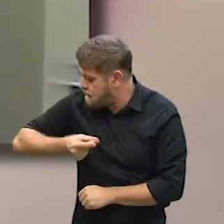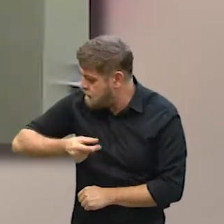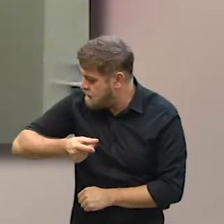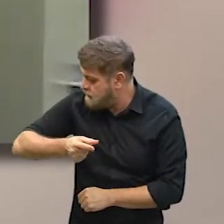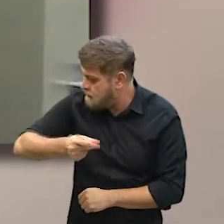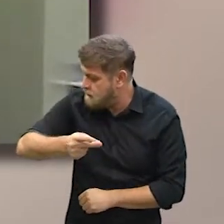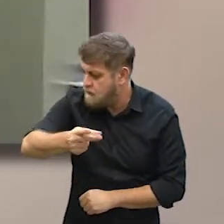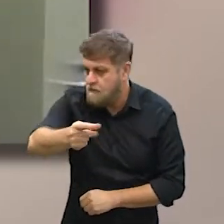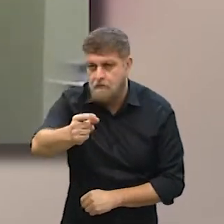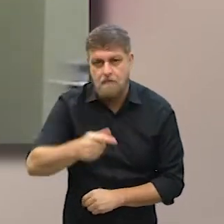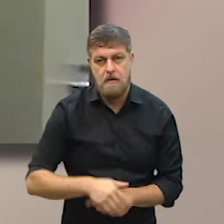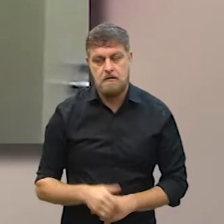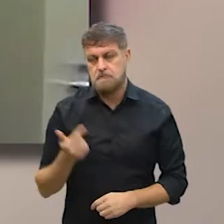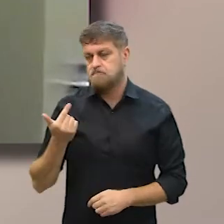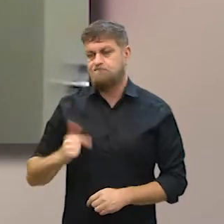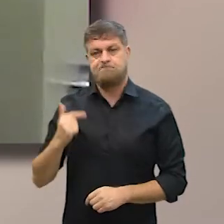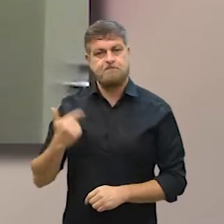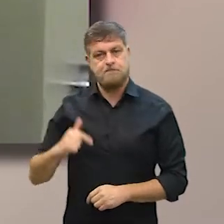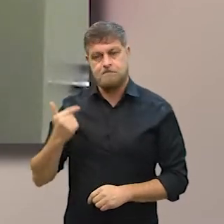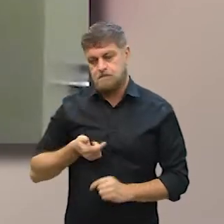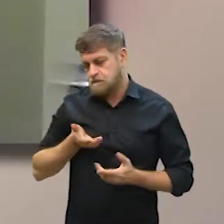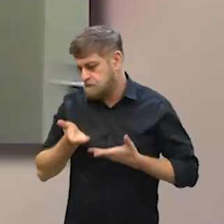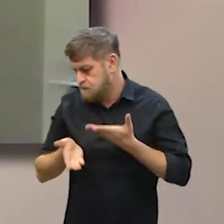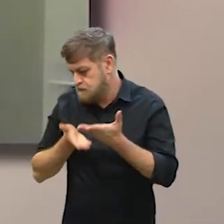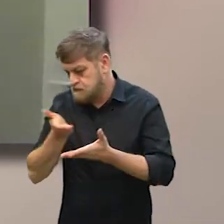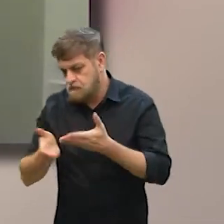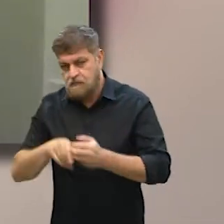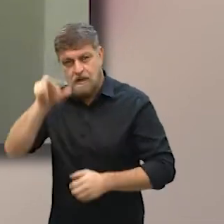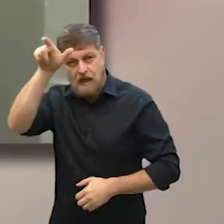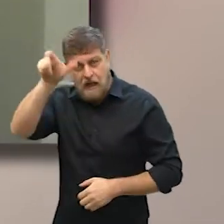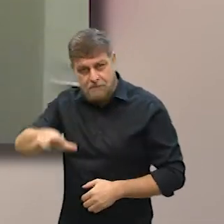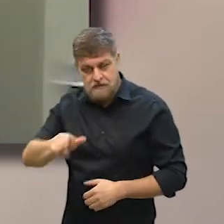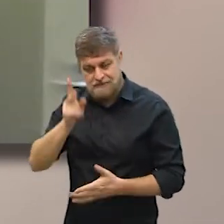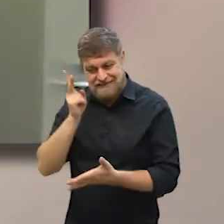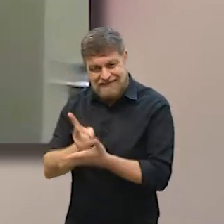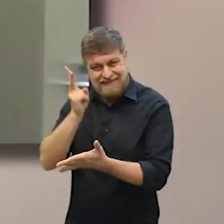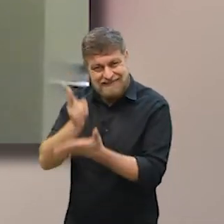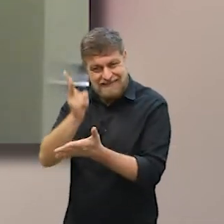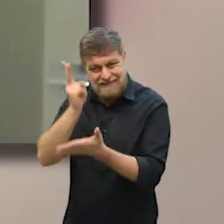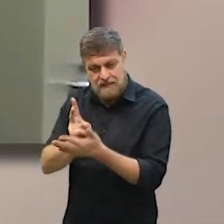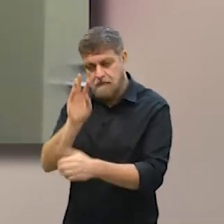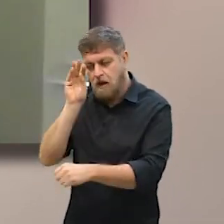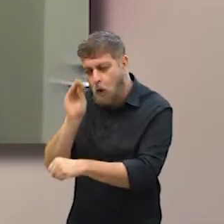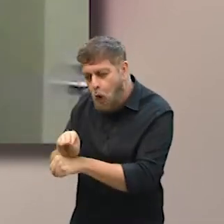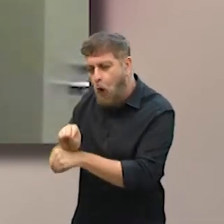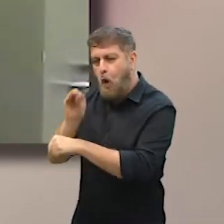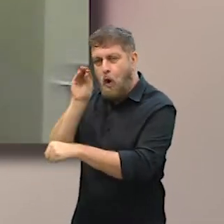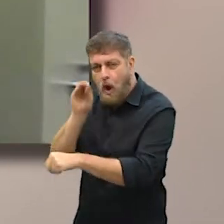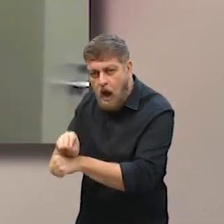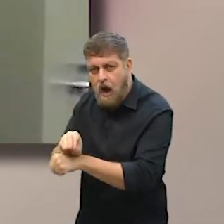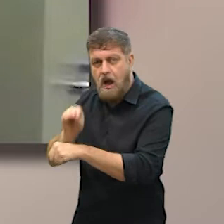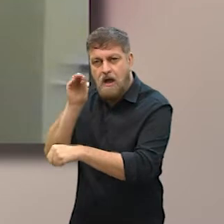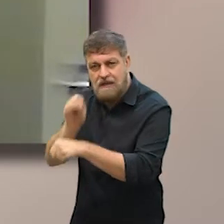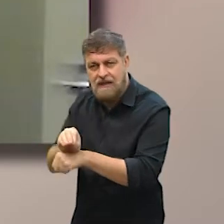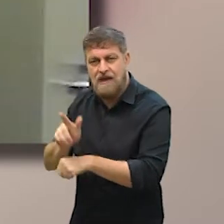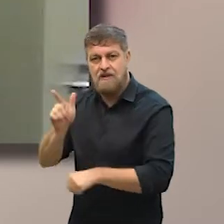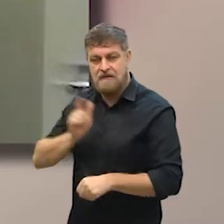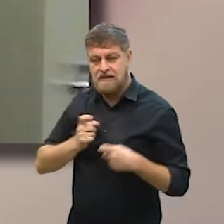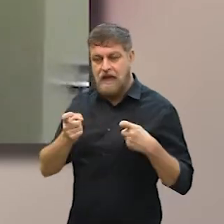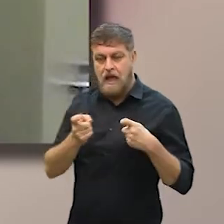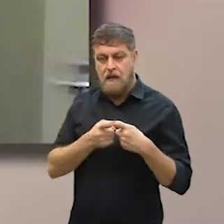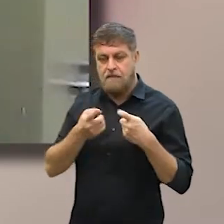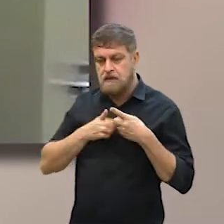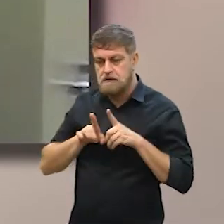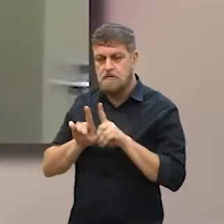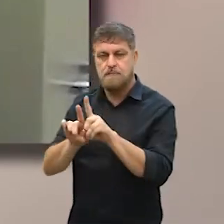então a gente não dispõe desse tipo de tratamento na verdade paciente não tem que ser tratados mas vão ter que ter